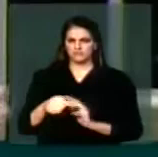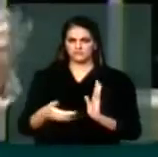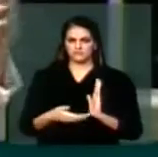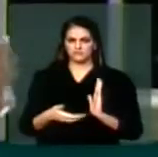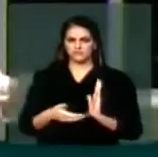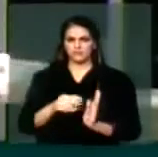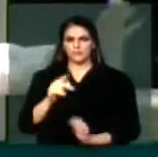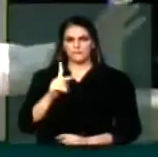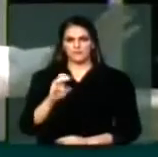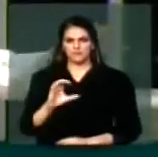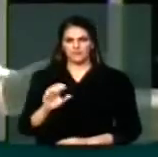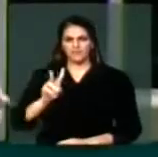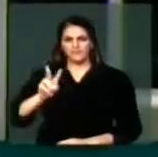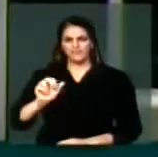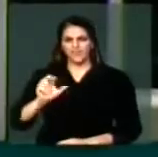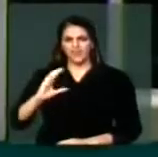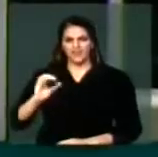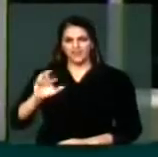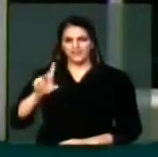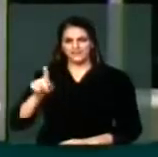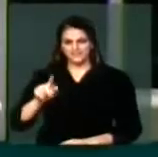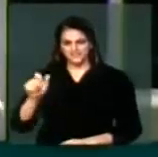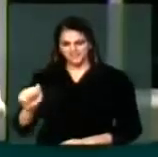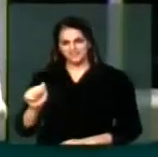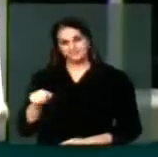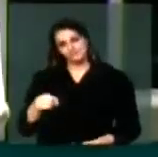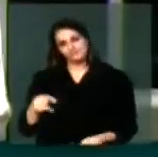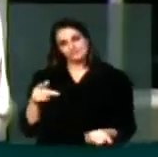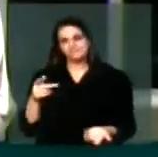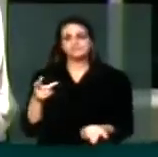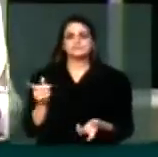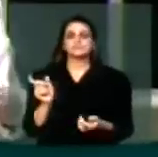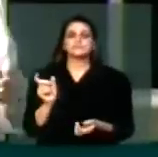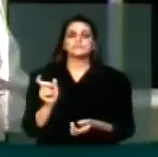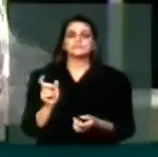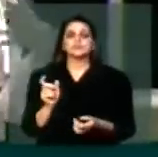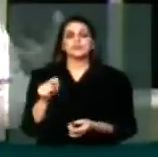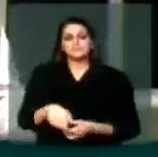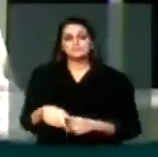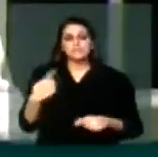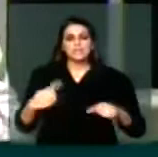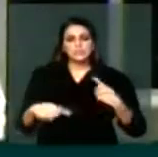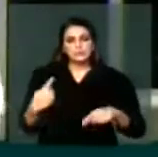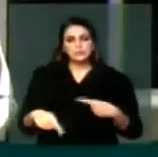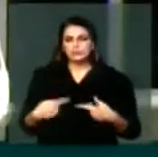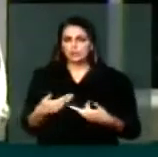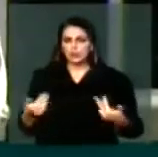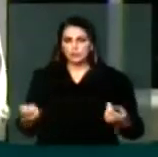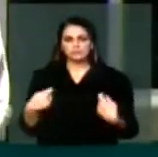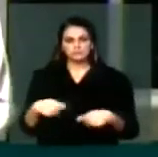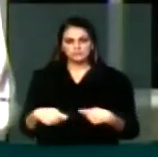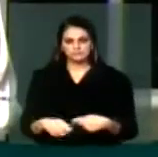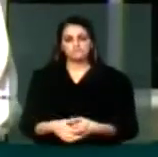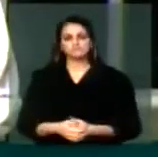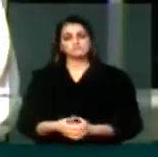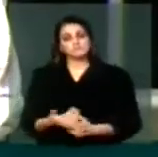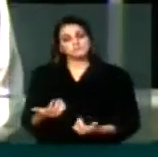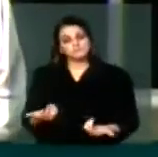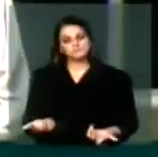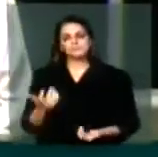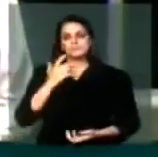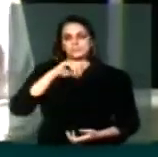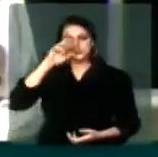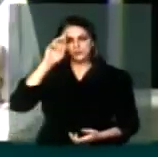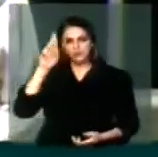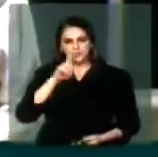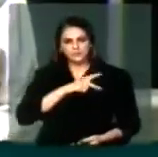que ficou conhecida como PEC Vacareza, para que essa Casa possa discutir o seu mérito. Quero dizer,